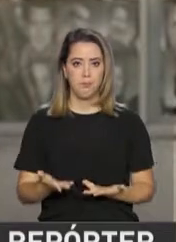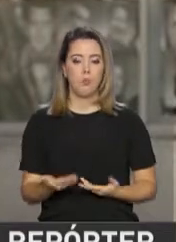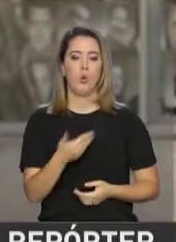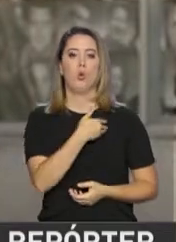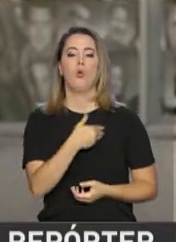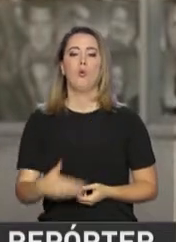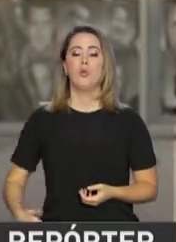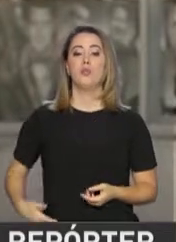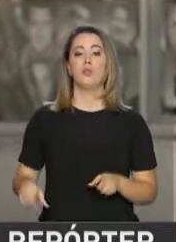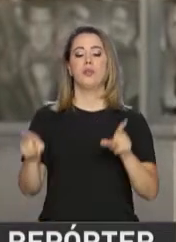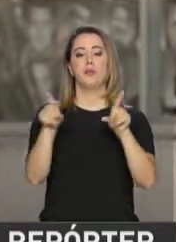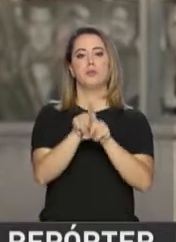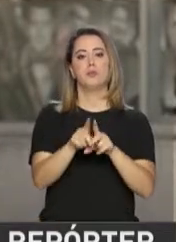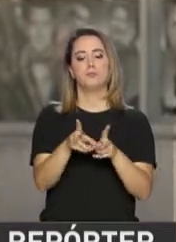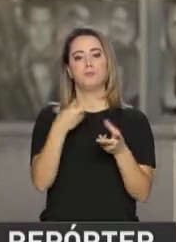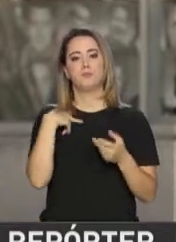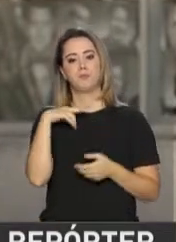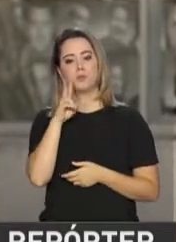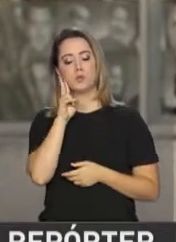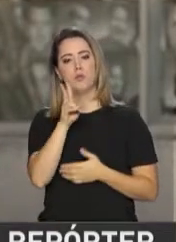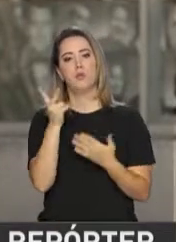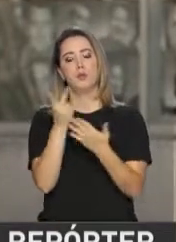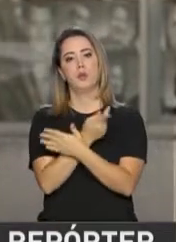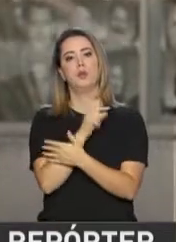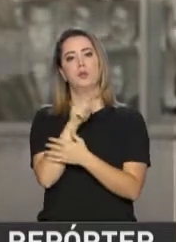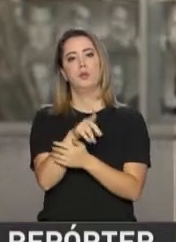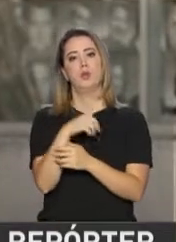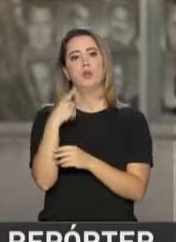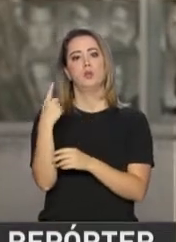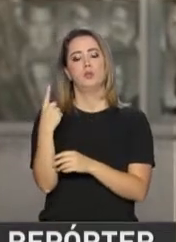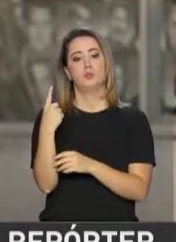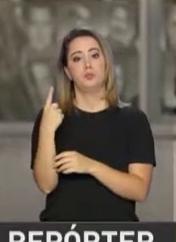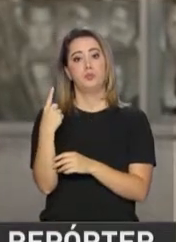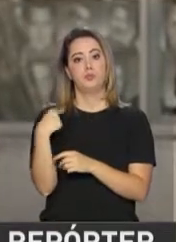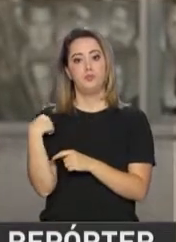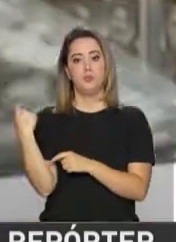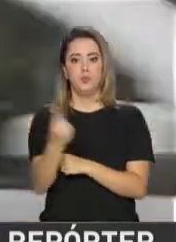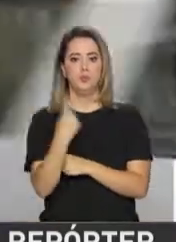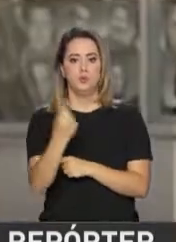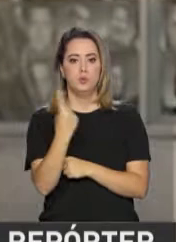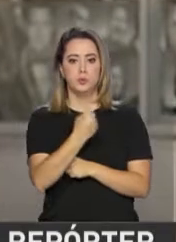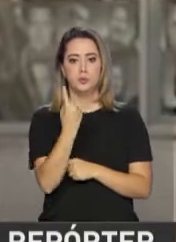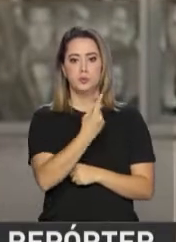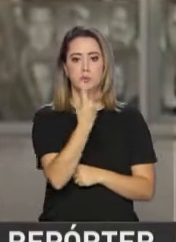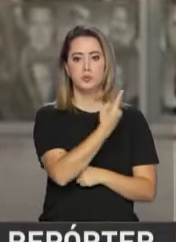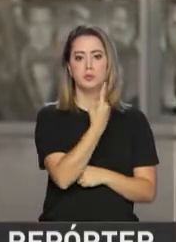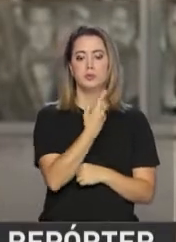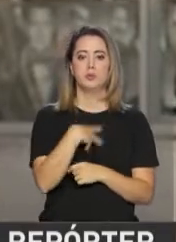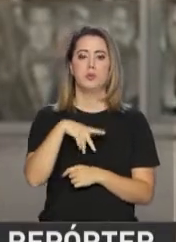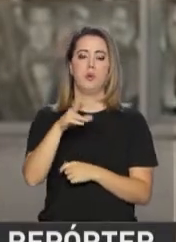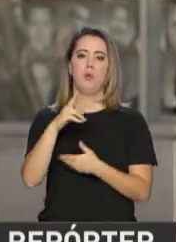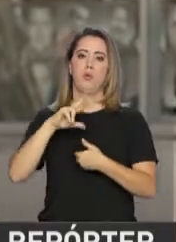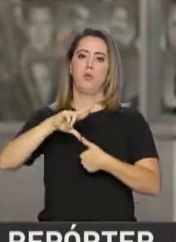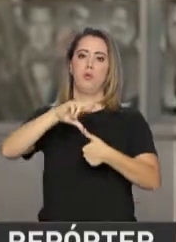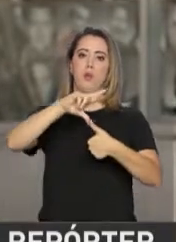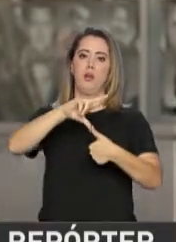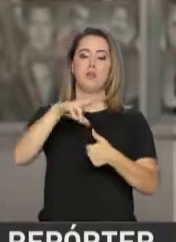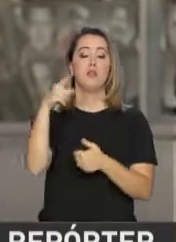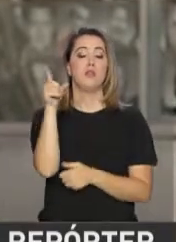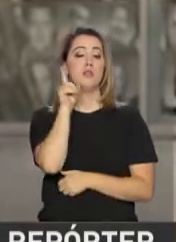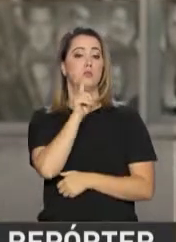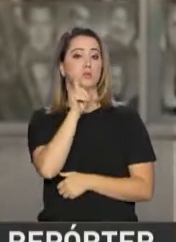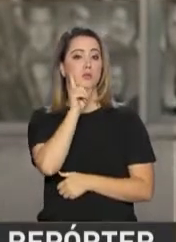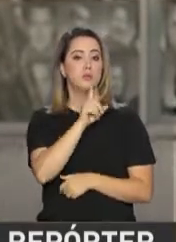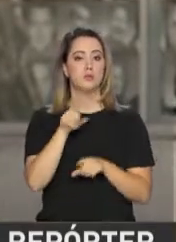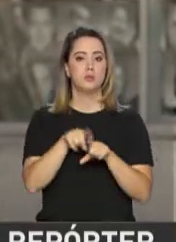também acompanha os resultados da passagem do furacão irmã nos países do caribe nos estados unidos expressa solidariedade a